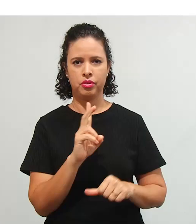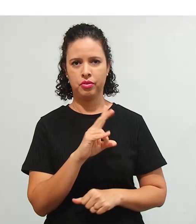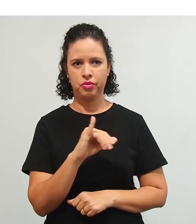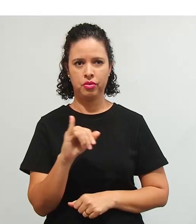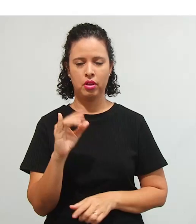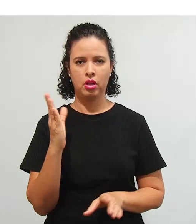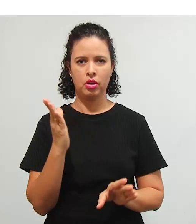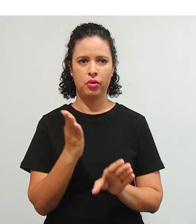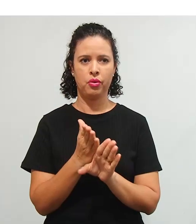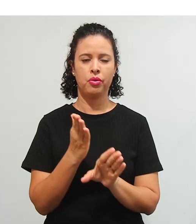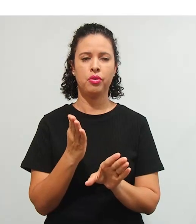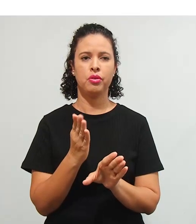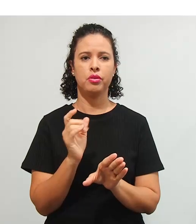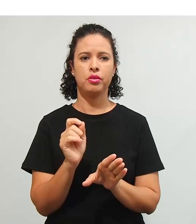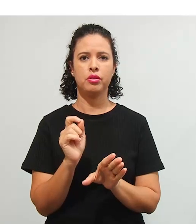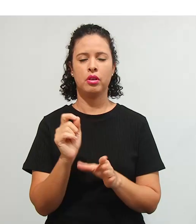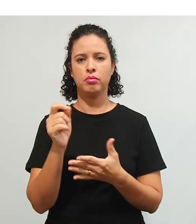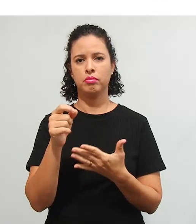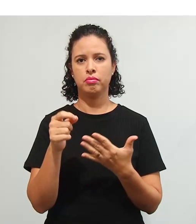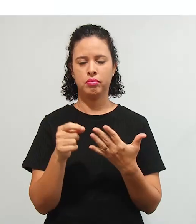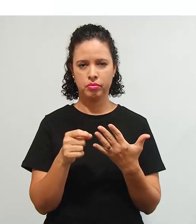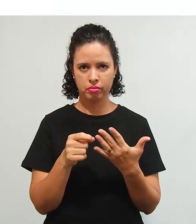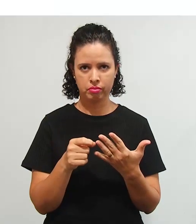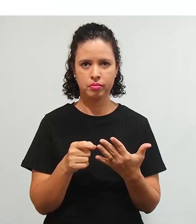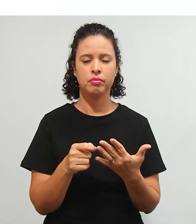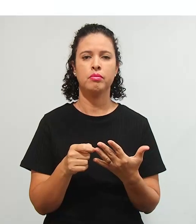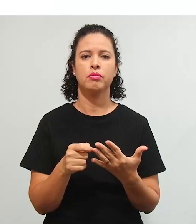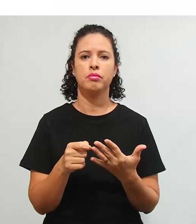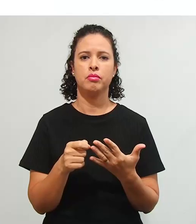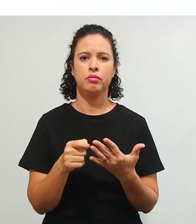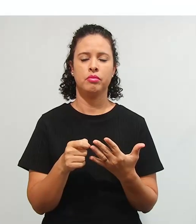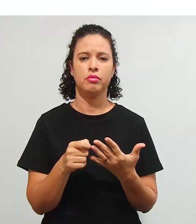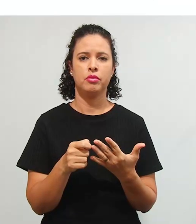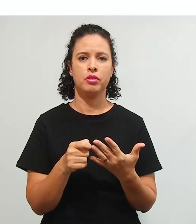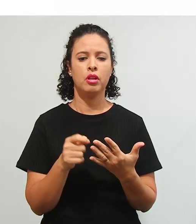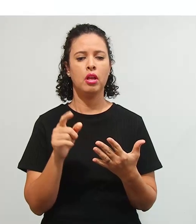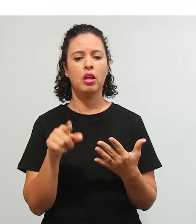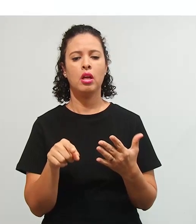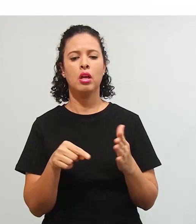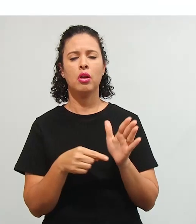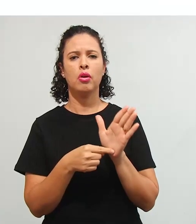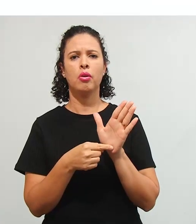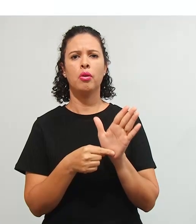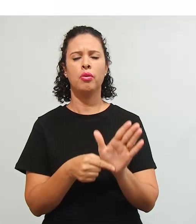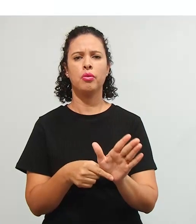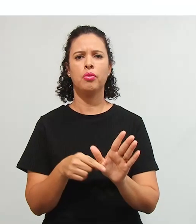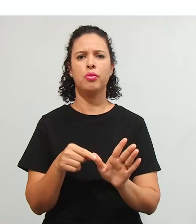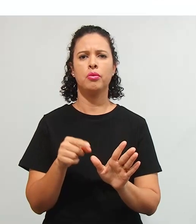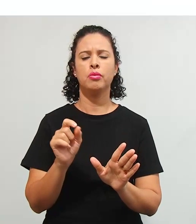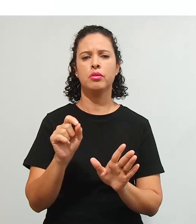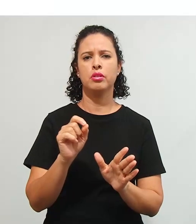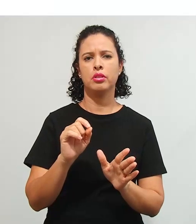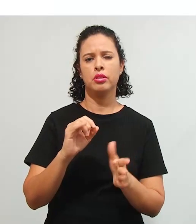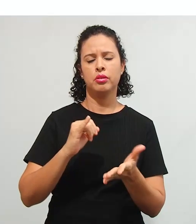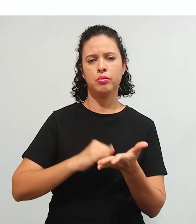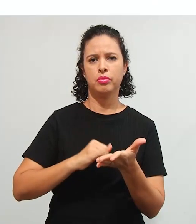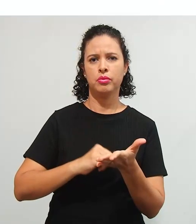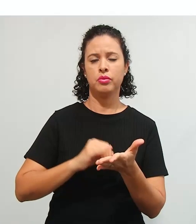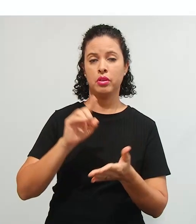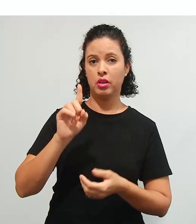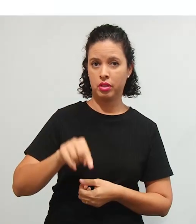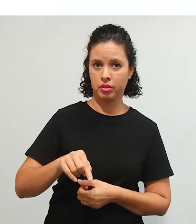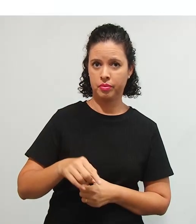vai identificar o quê? As peculiaridades, identificar realmente qual imposto é.